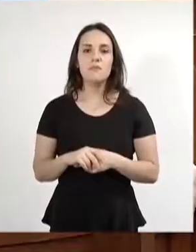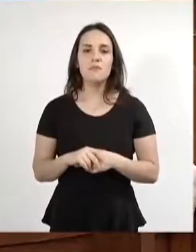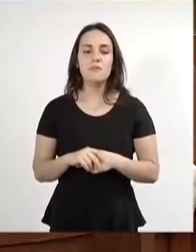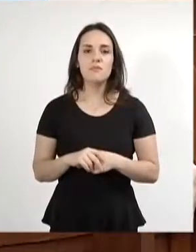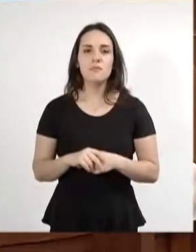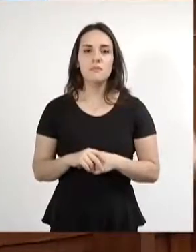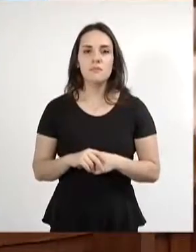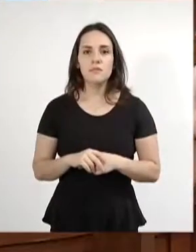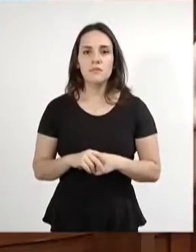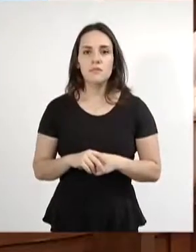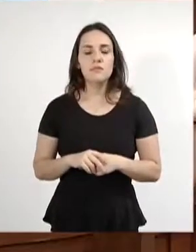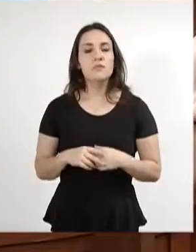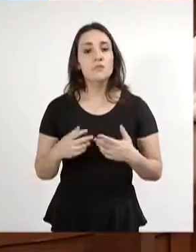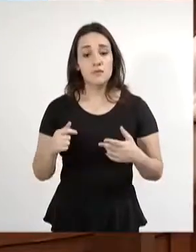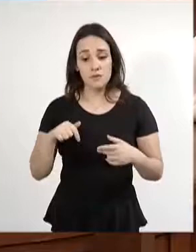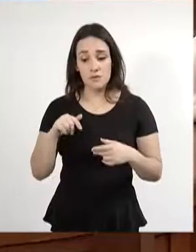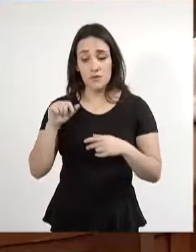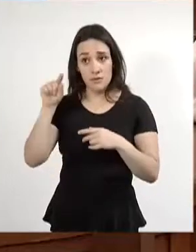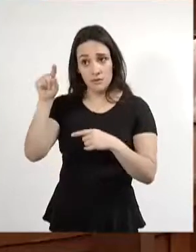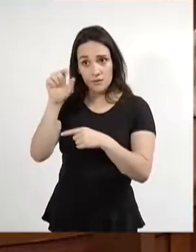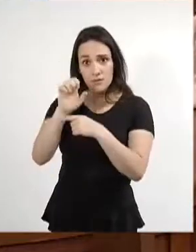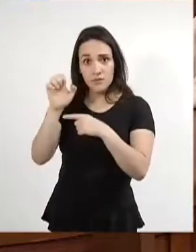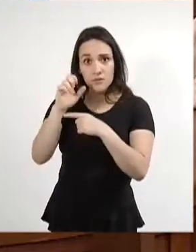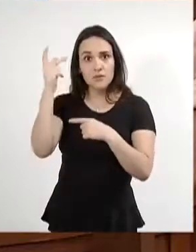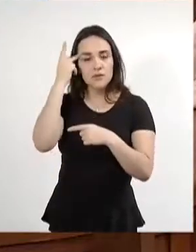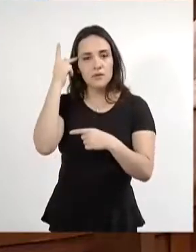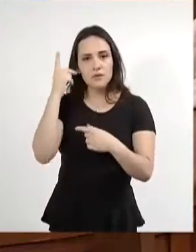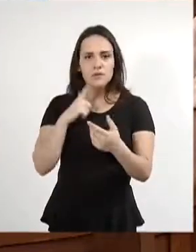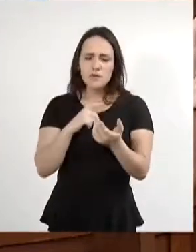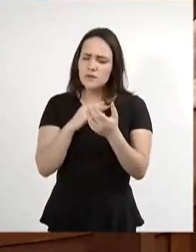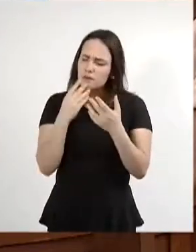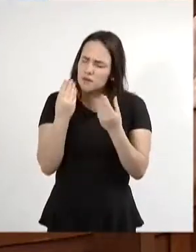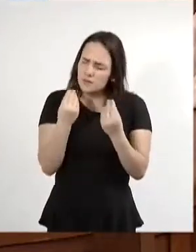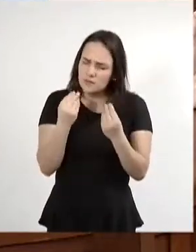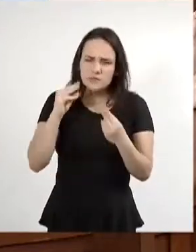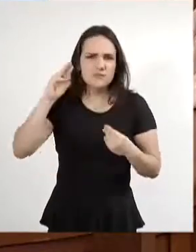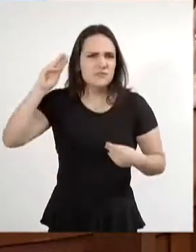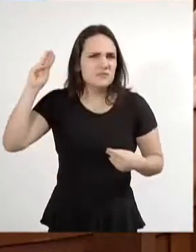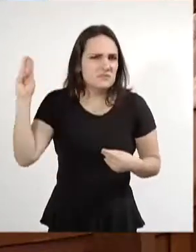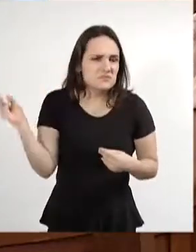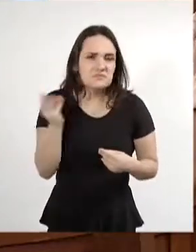do Idoso. No estado de São Paulo, são milhões e milhões